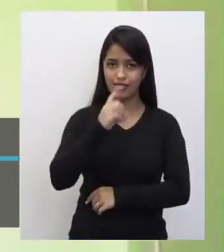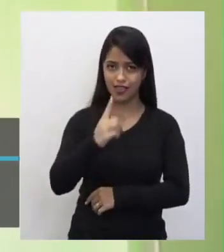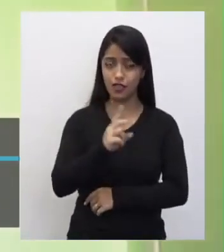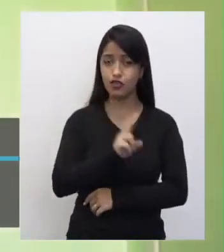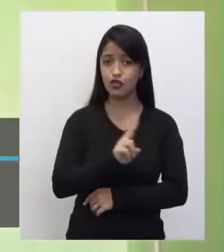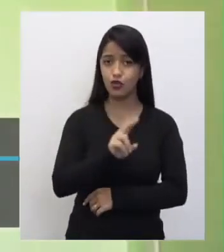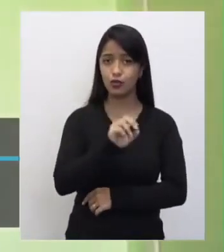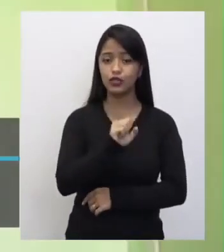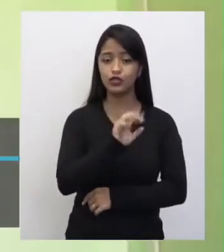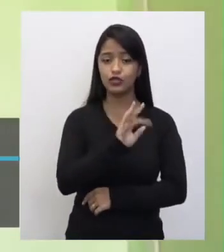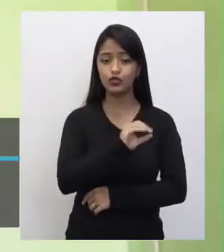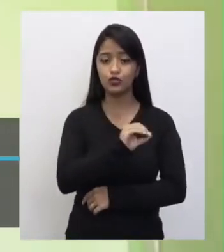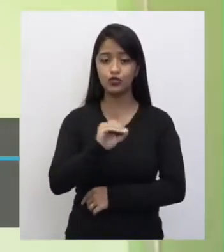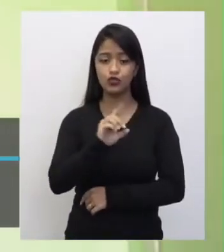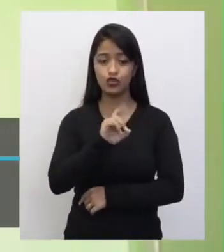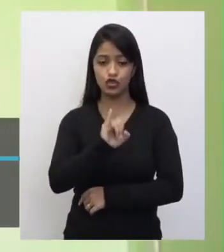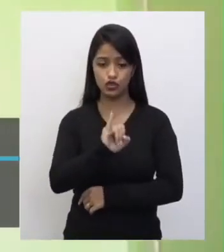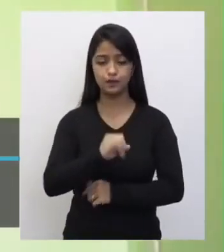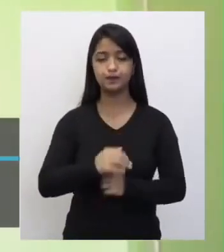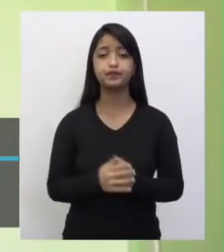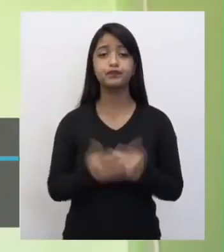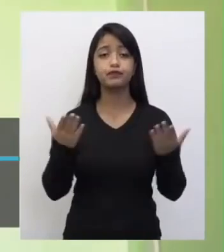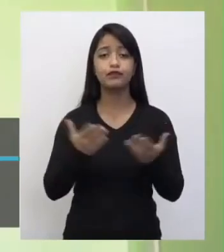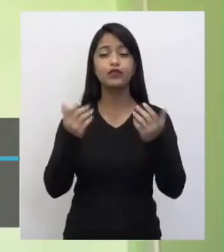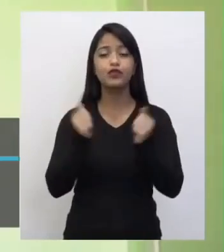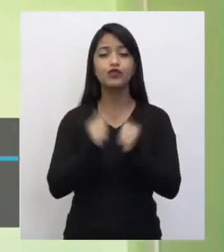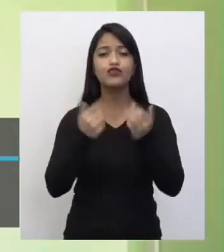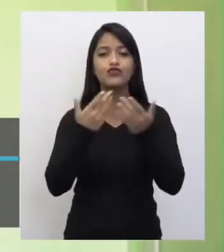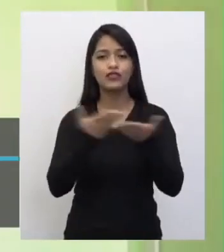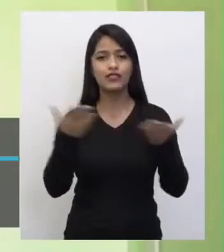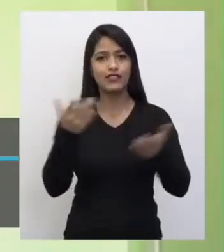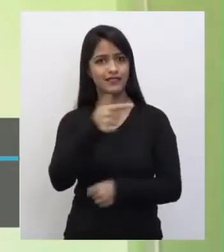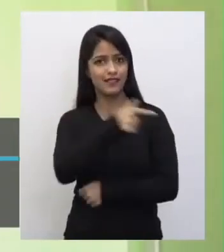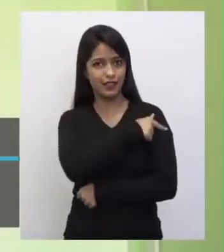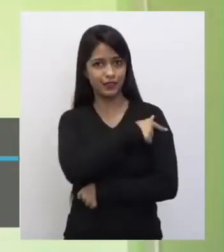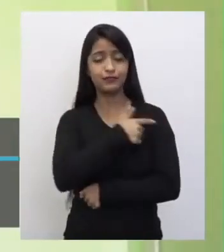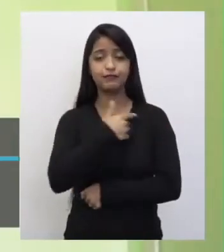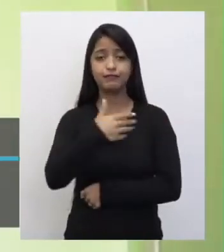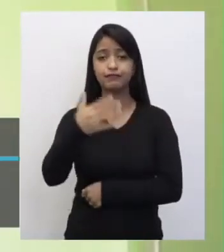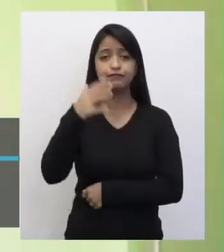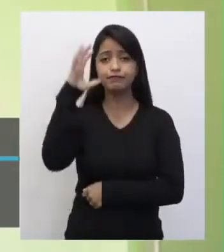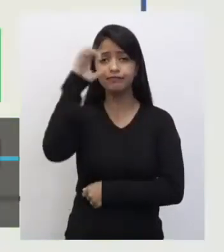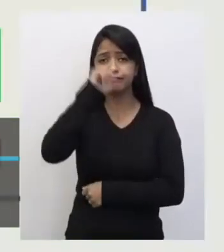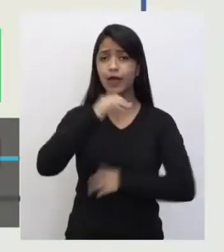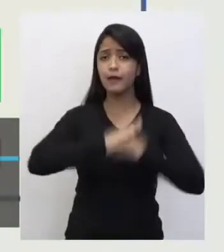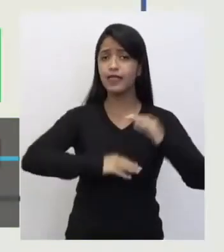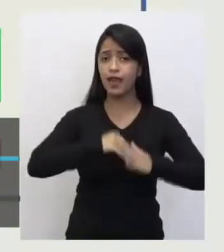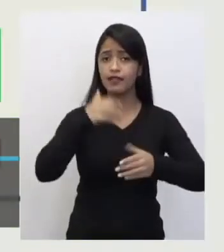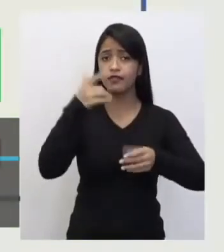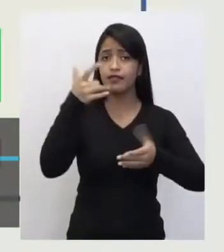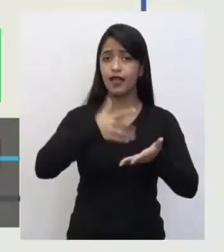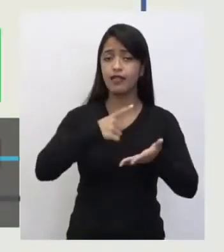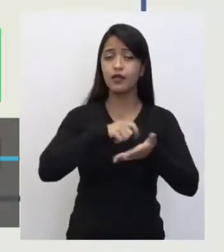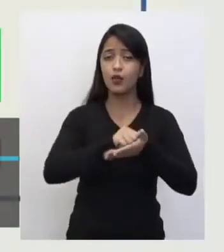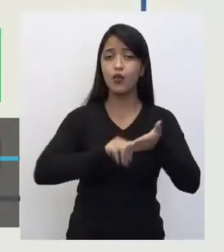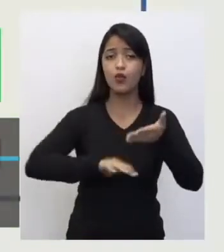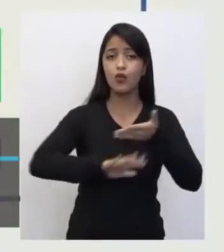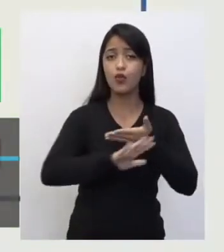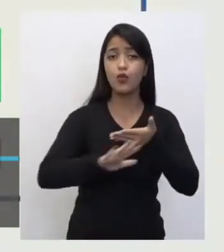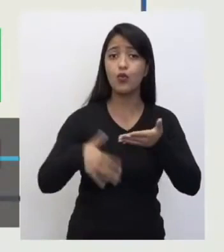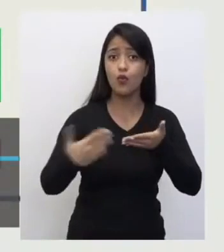aqui com vocês do 7º ano para a gente trabalhar essa habilidade prevista no currículo de vocês,